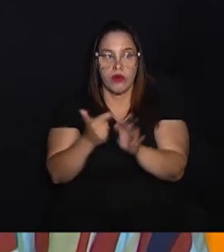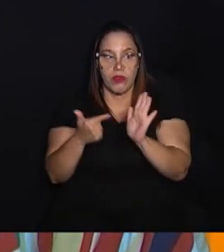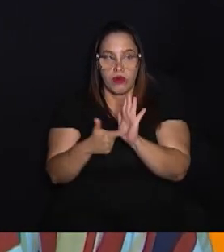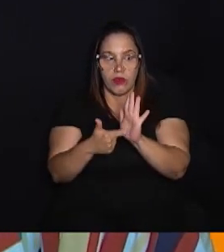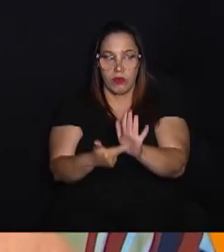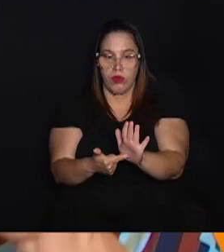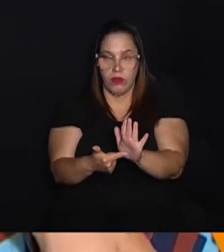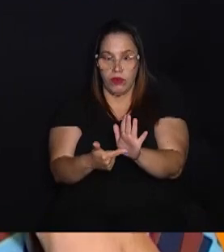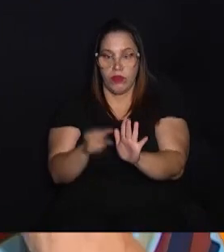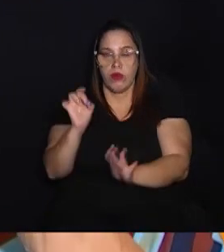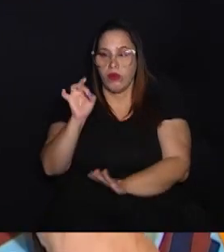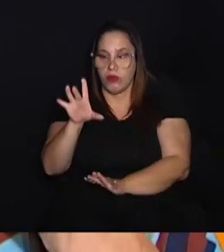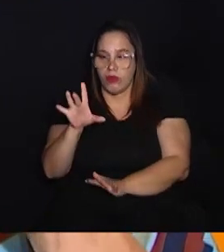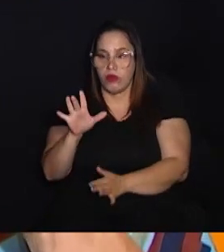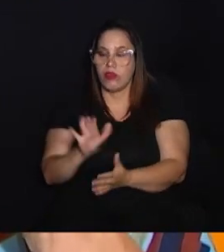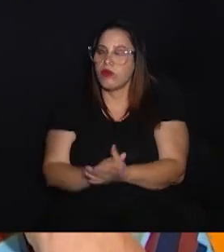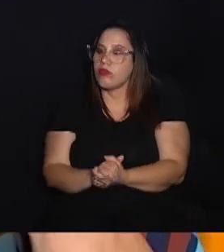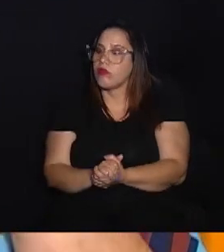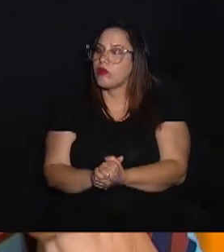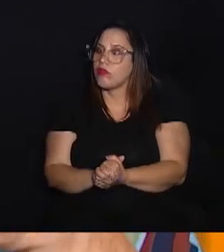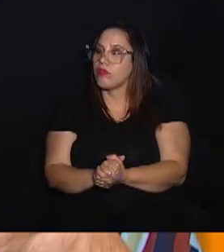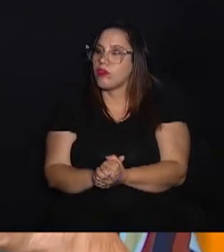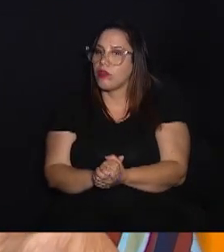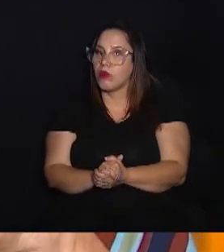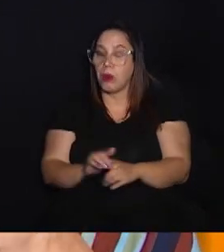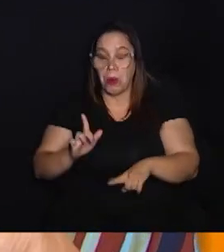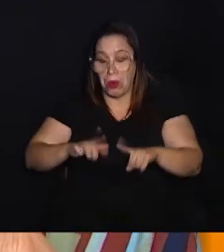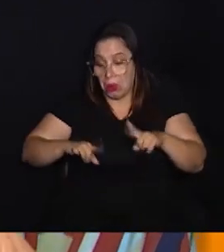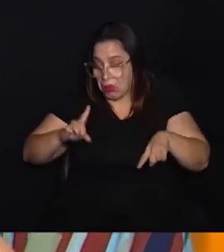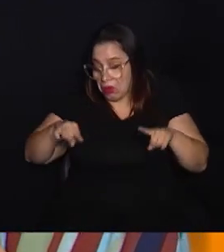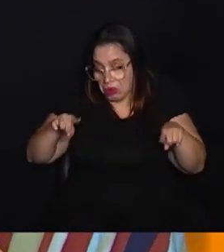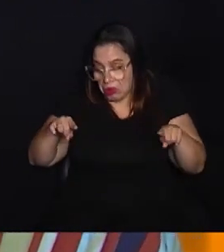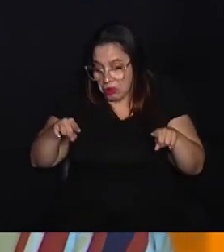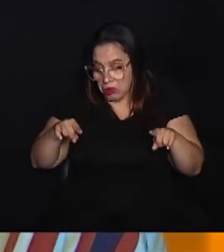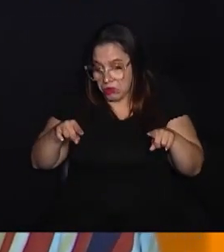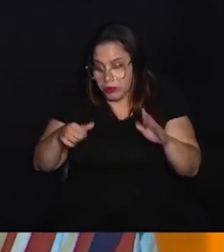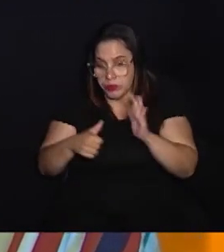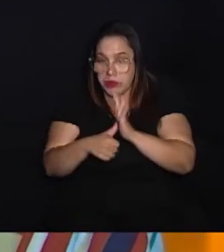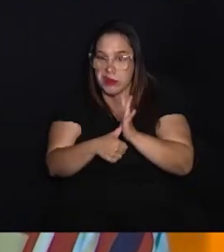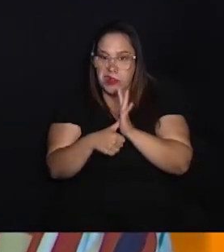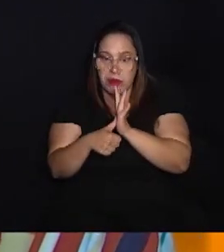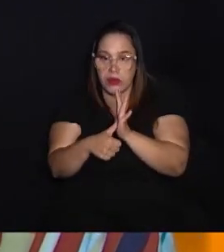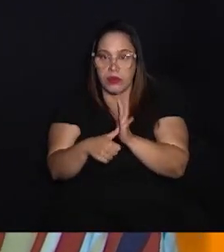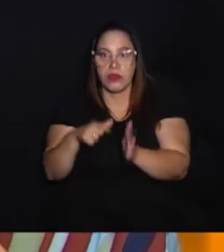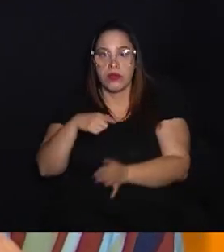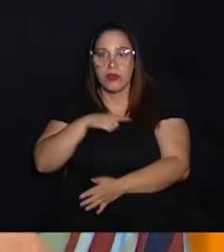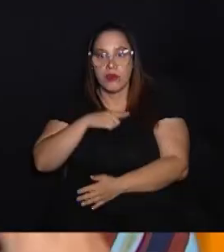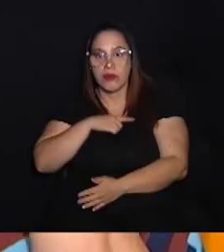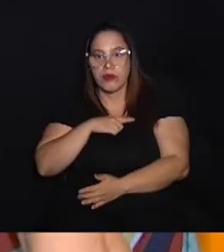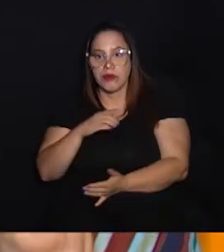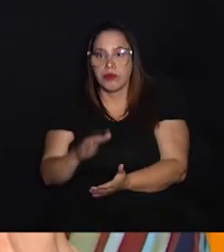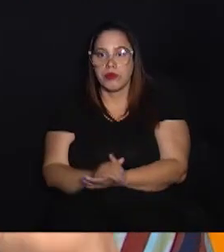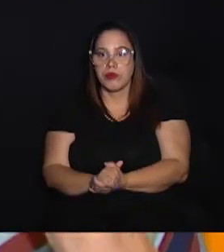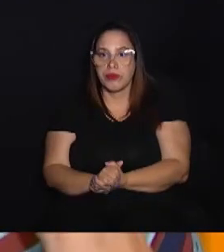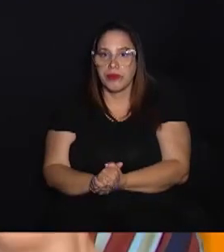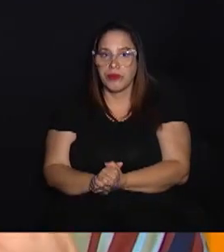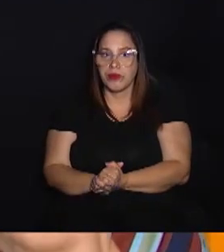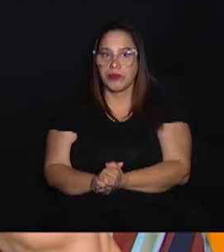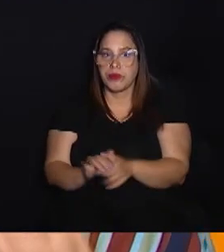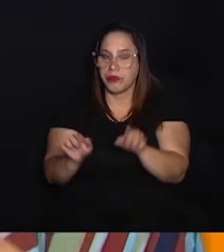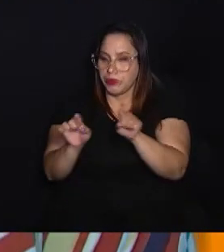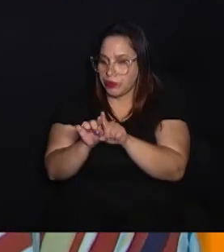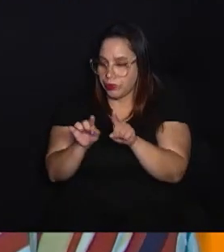não só uma variedade de itens documentais que nós temos, né, e